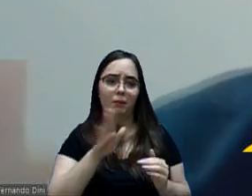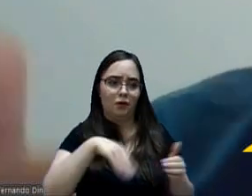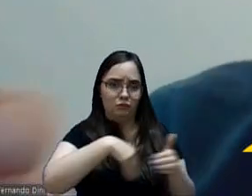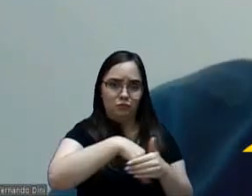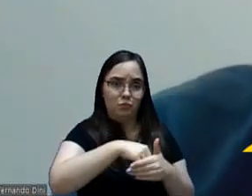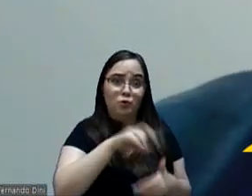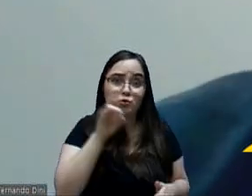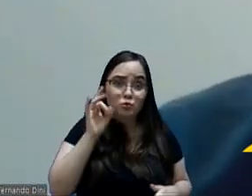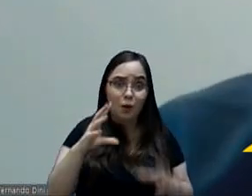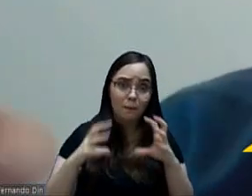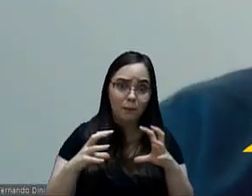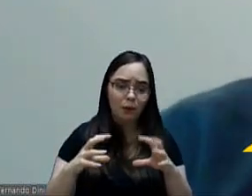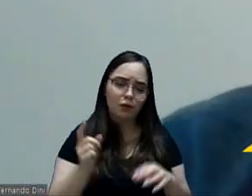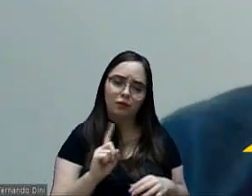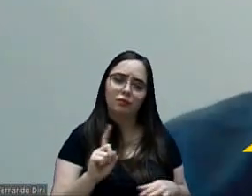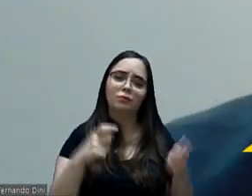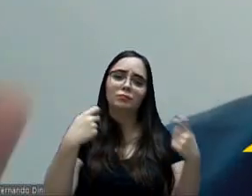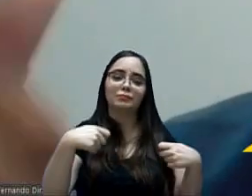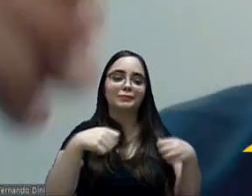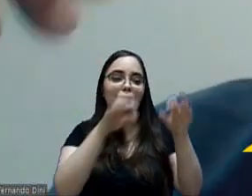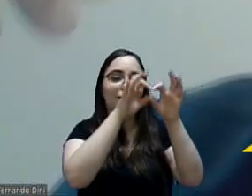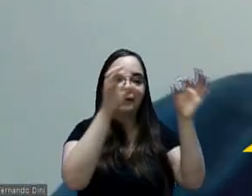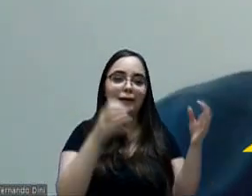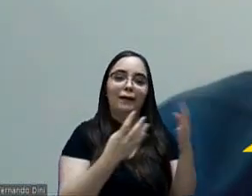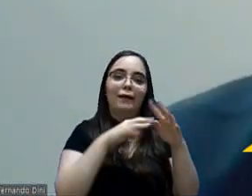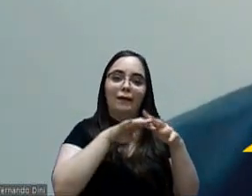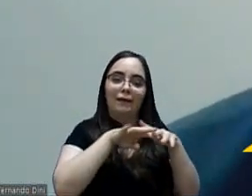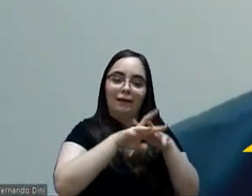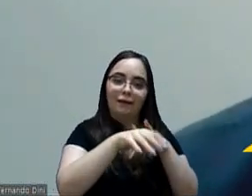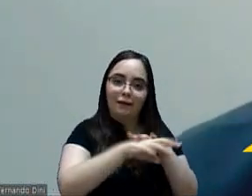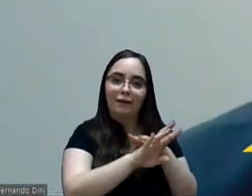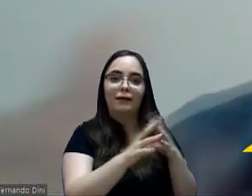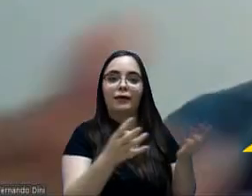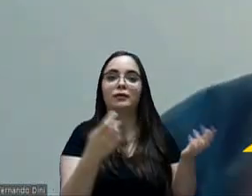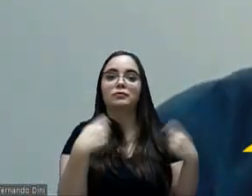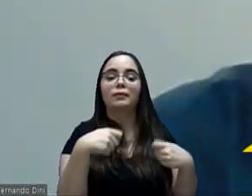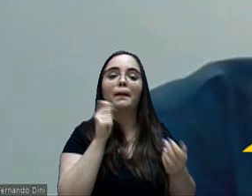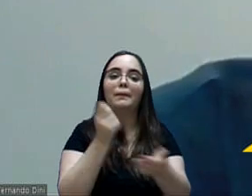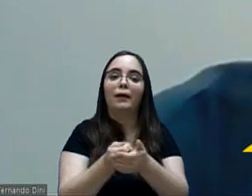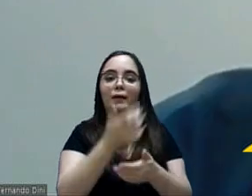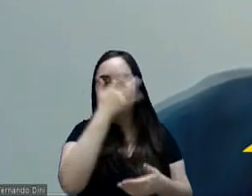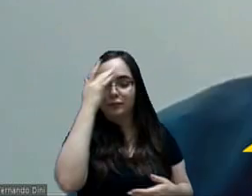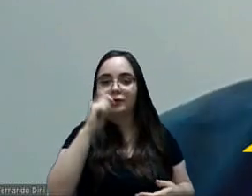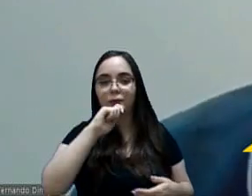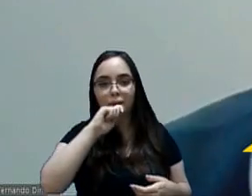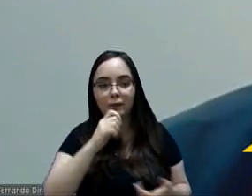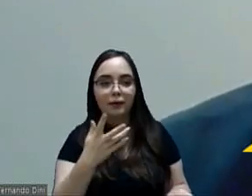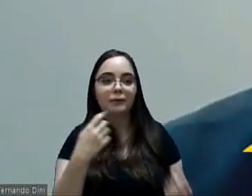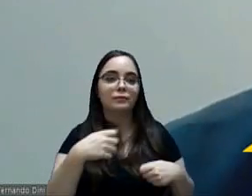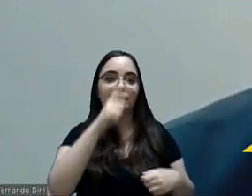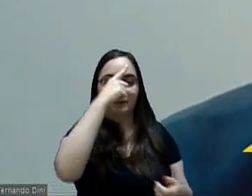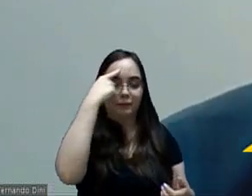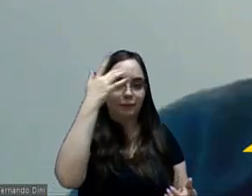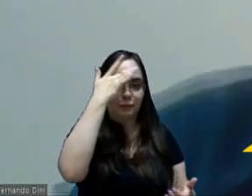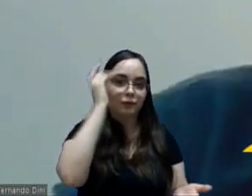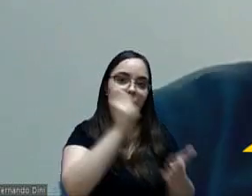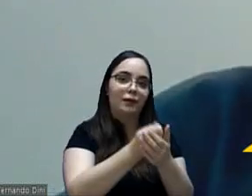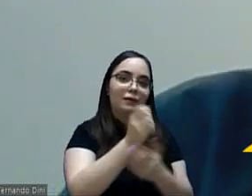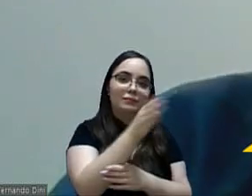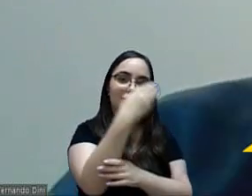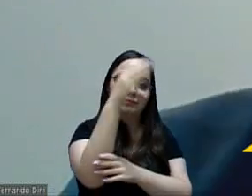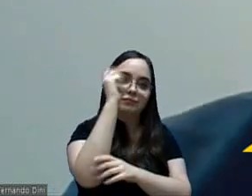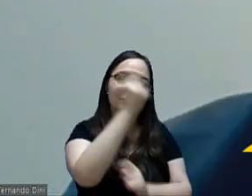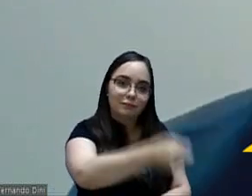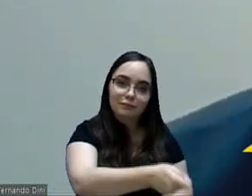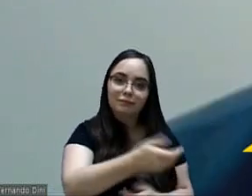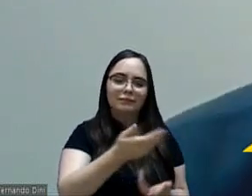Tem que comprar a bola, tem que comprar a rede, tem que contratar o árbitro, tem que contratar o bandeirinha, tem que... É um monte